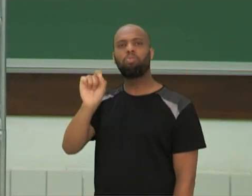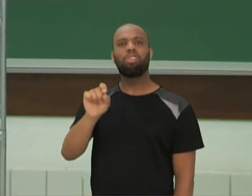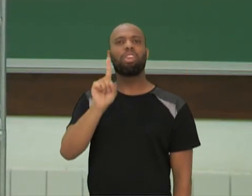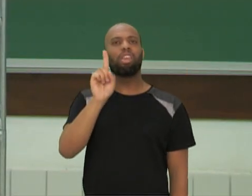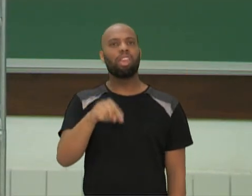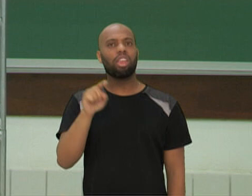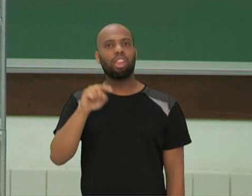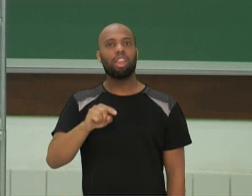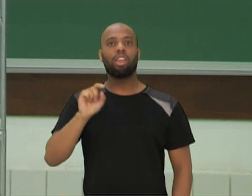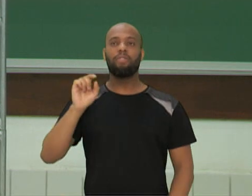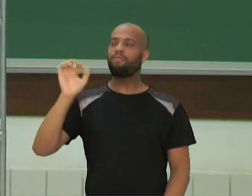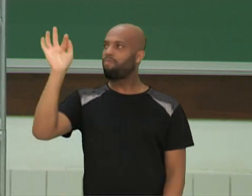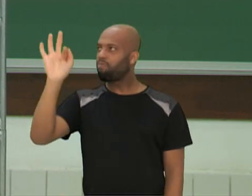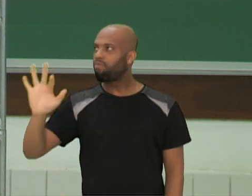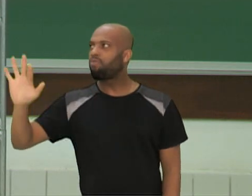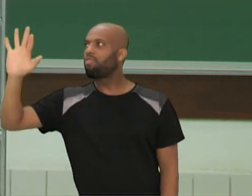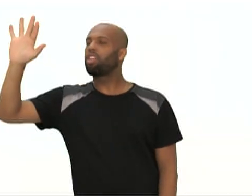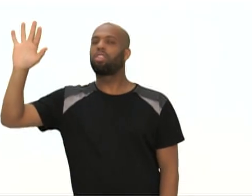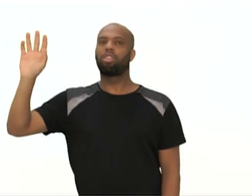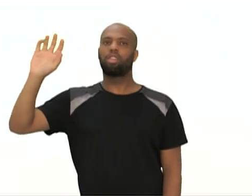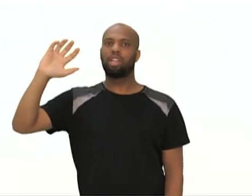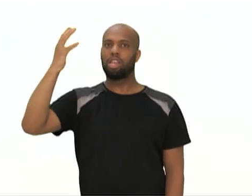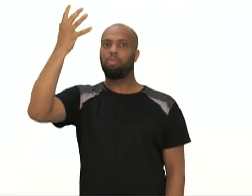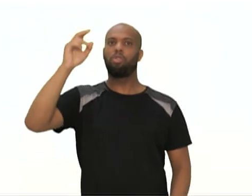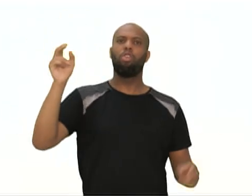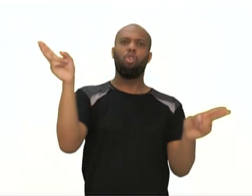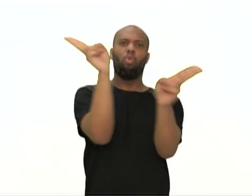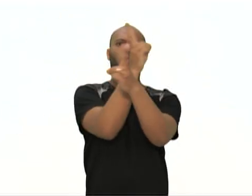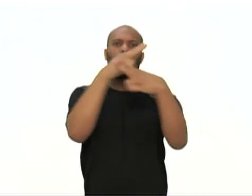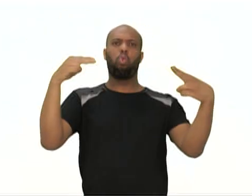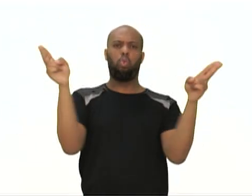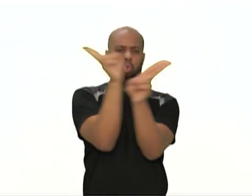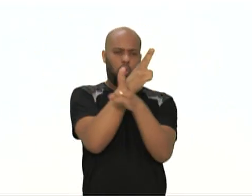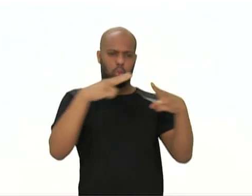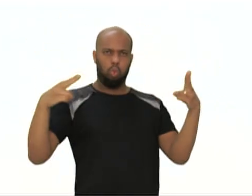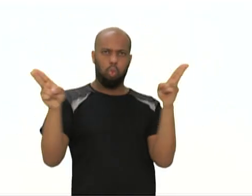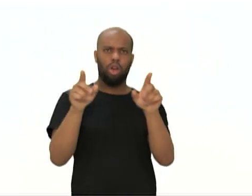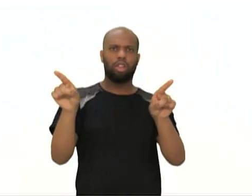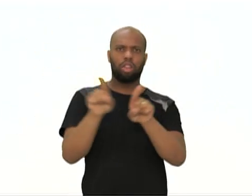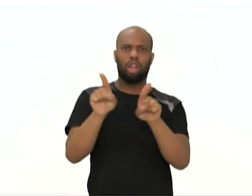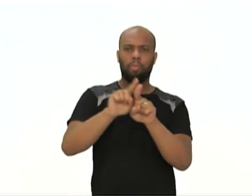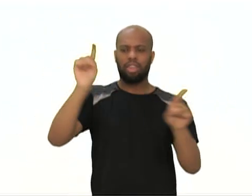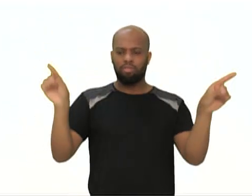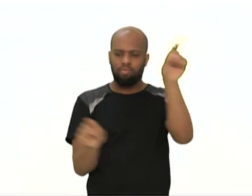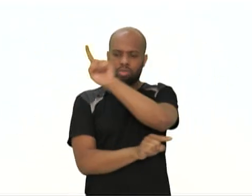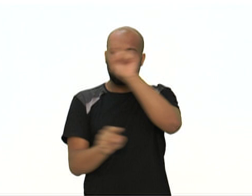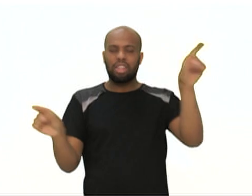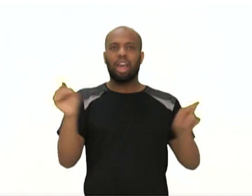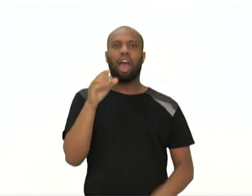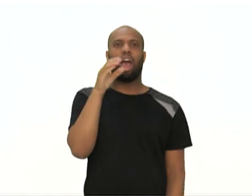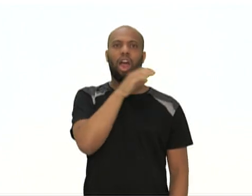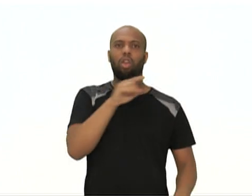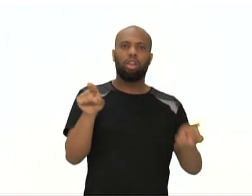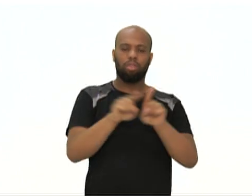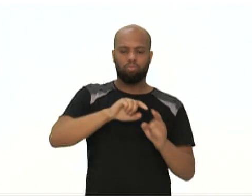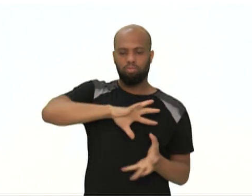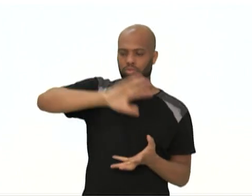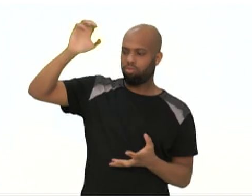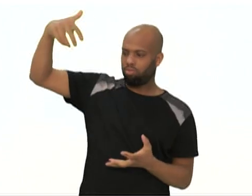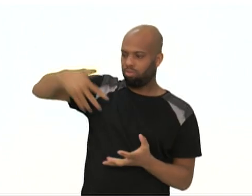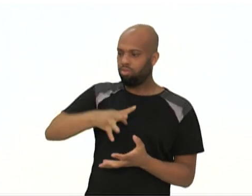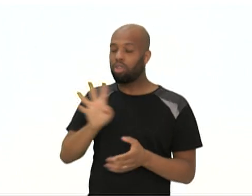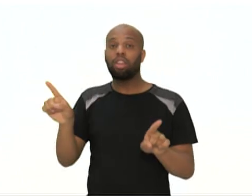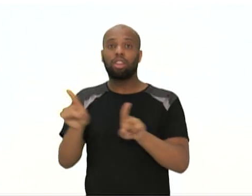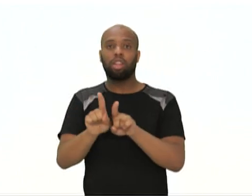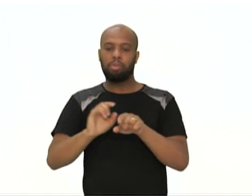falar um pouquinho dos fenômenos climáticos, que são tornados e furacões, inversão térmica, aquecimento global, efeito estufa e ilhas